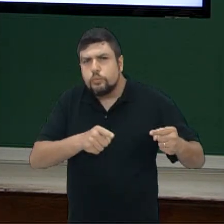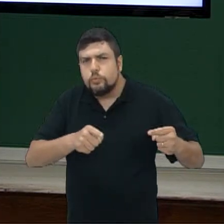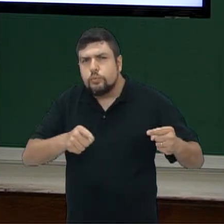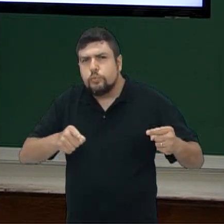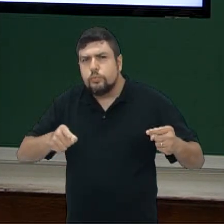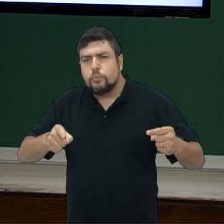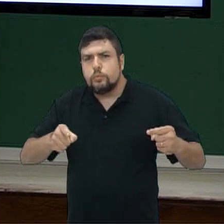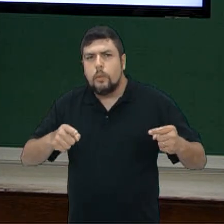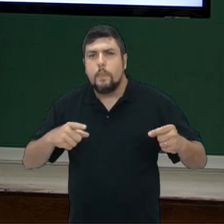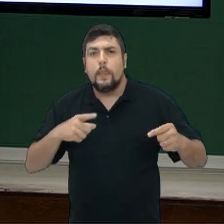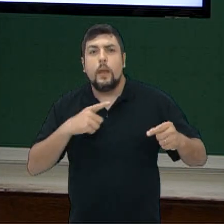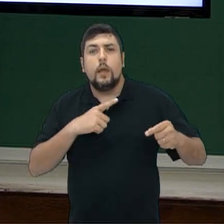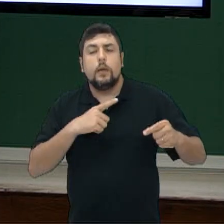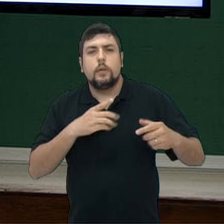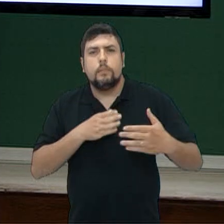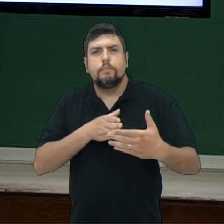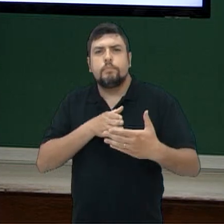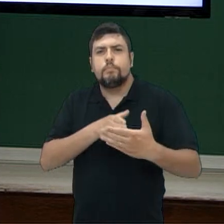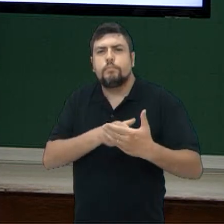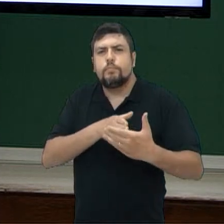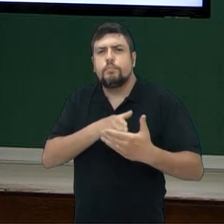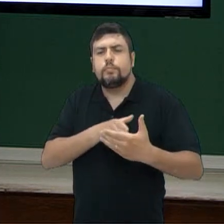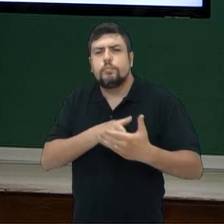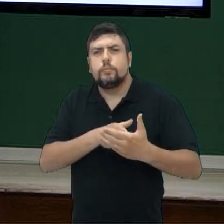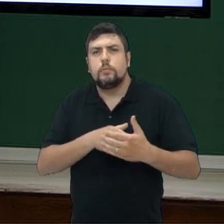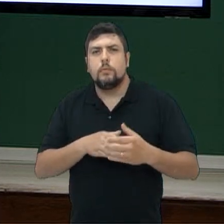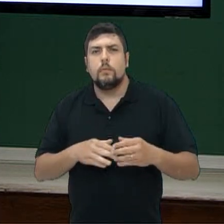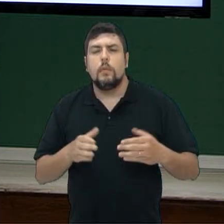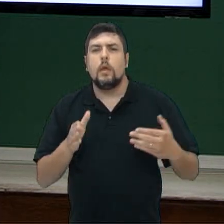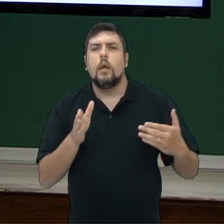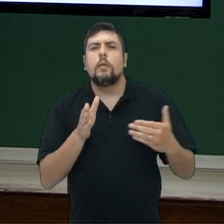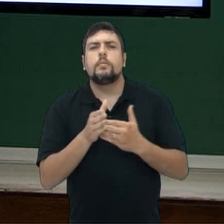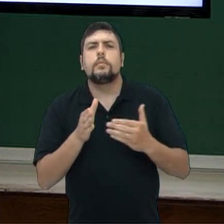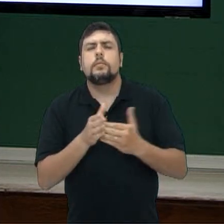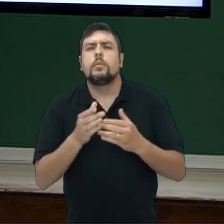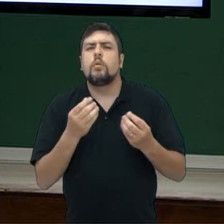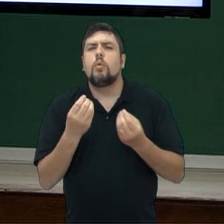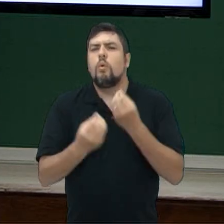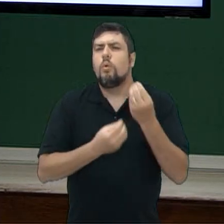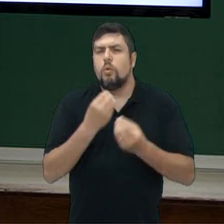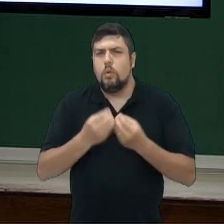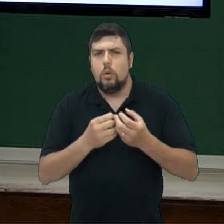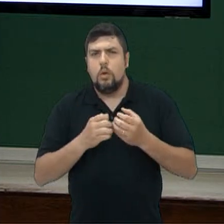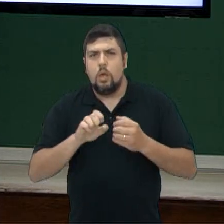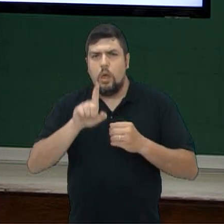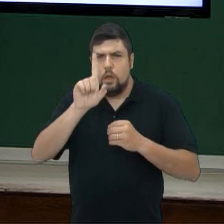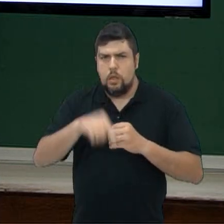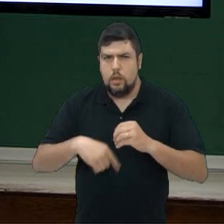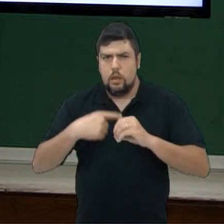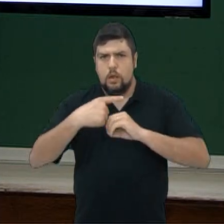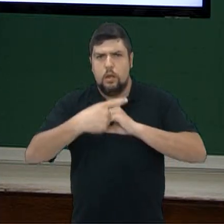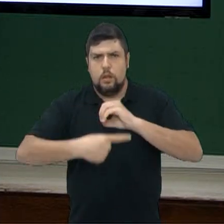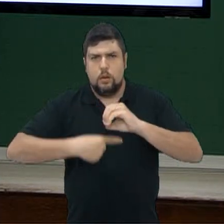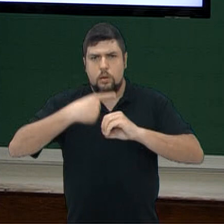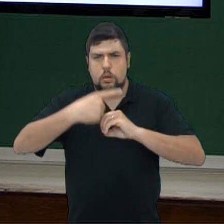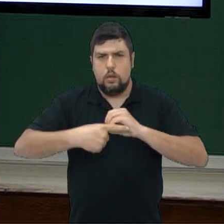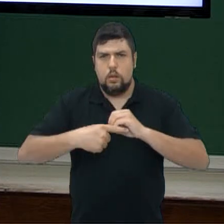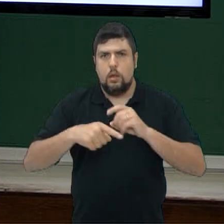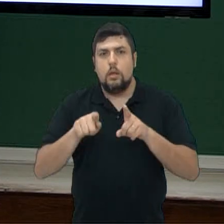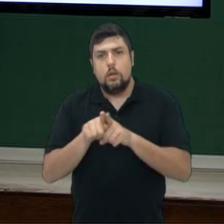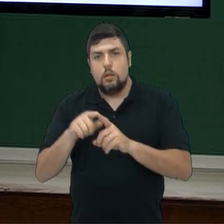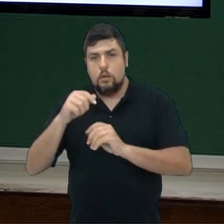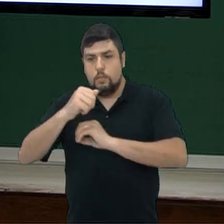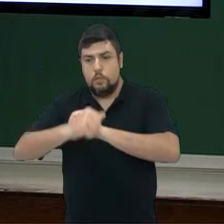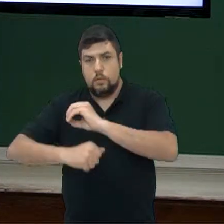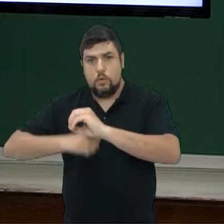vai encontrar barreiras, né? Essas barreiras são as colisões que os elétrons dão com os átomos que